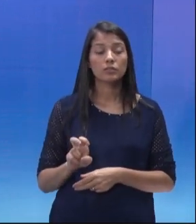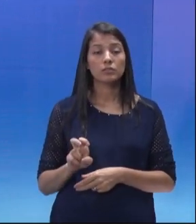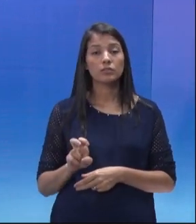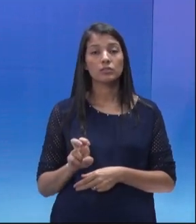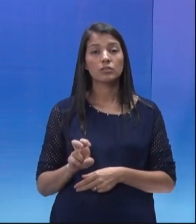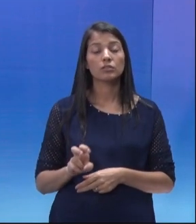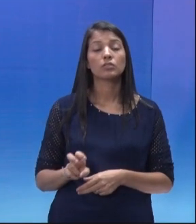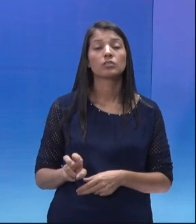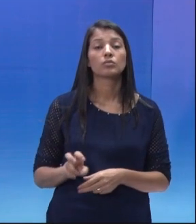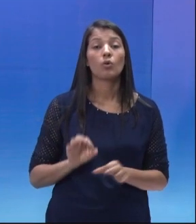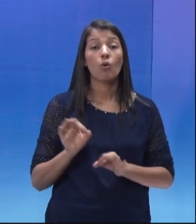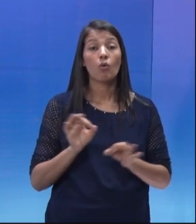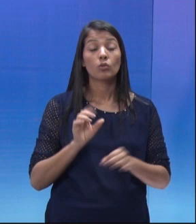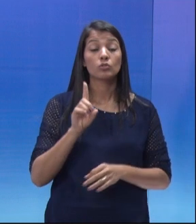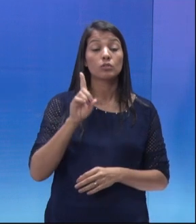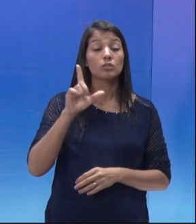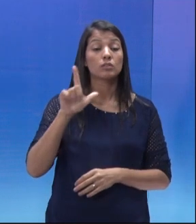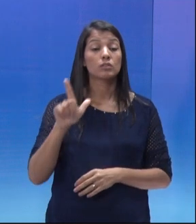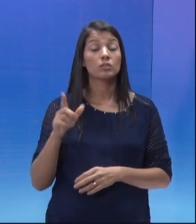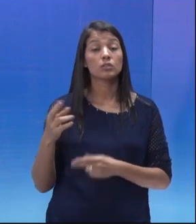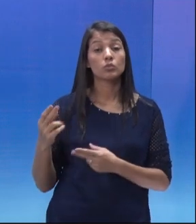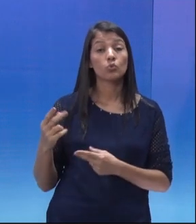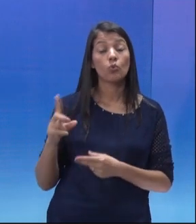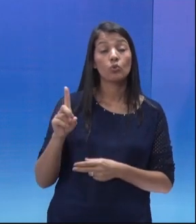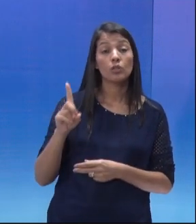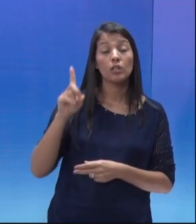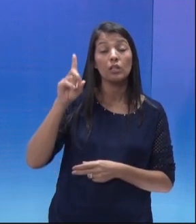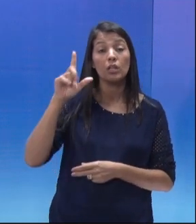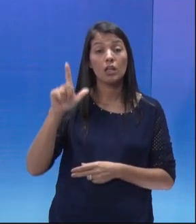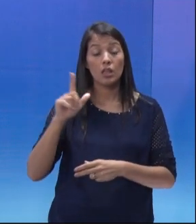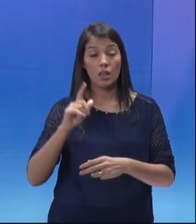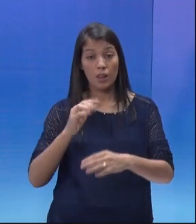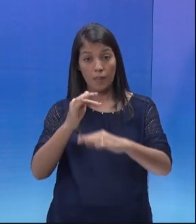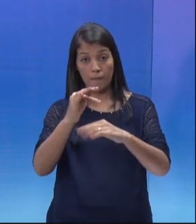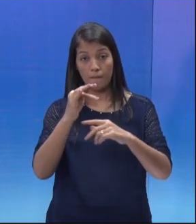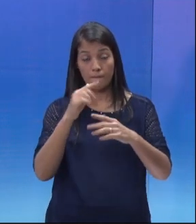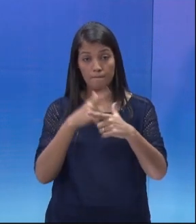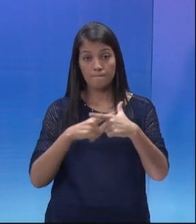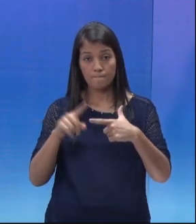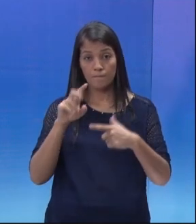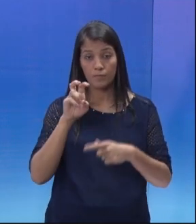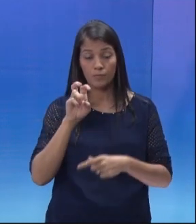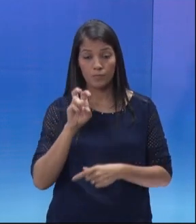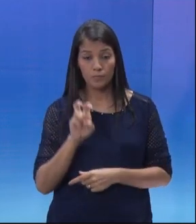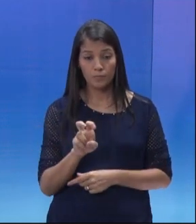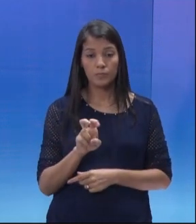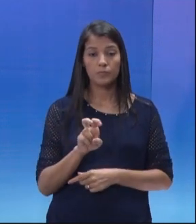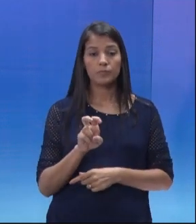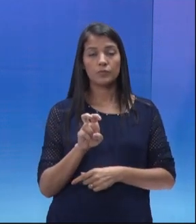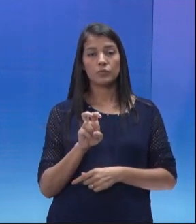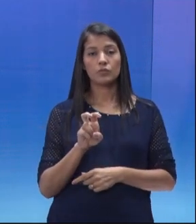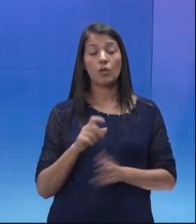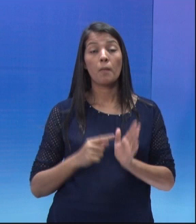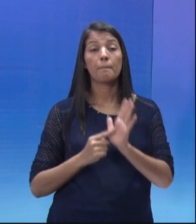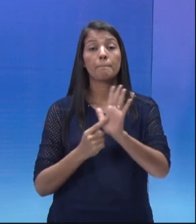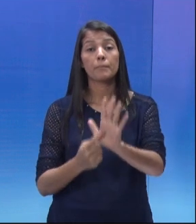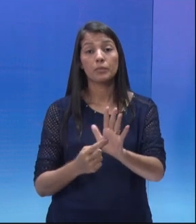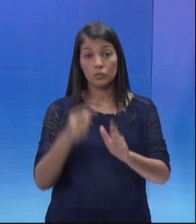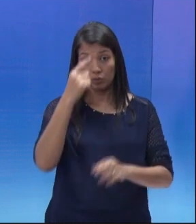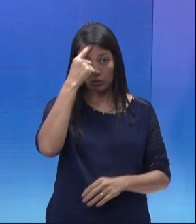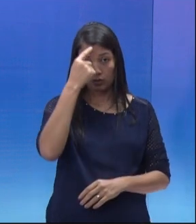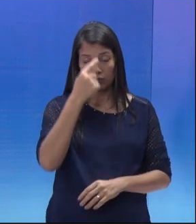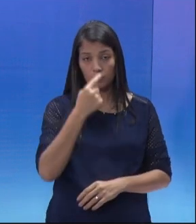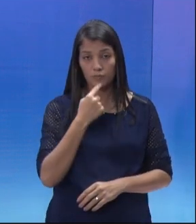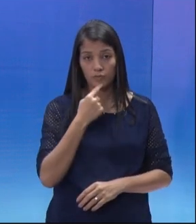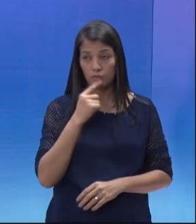é dose letal dividido por 5. Ou seja, quando eu pego aí essa tabela que traz os pesticidas,